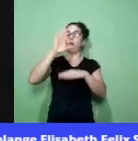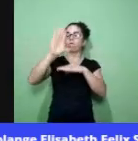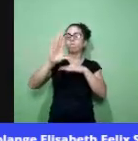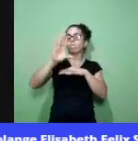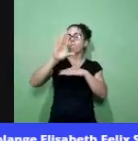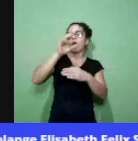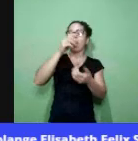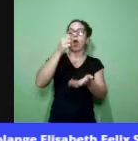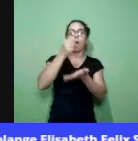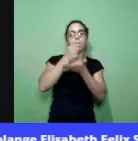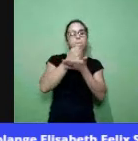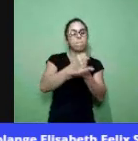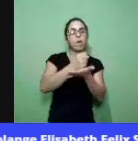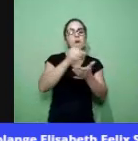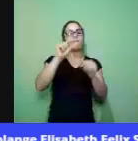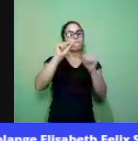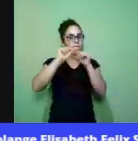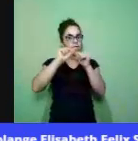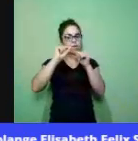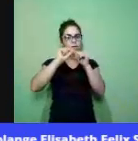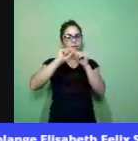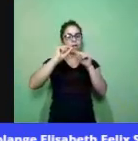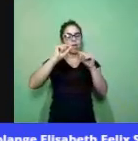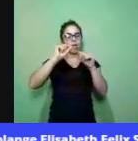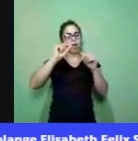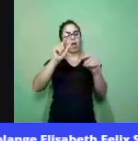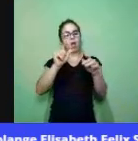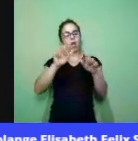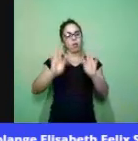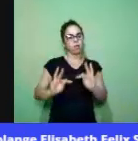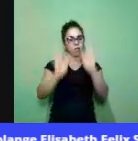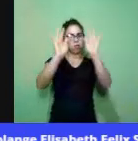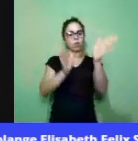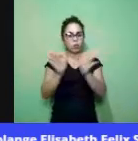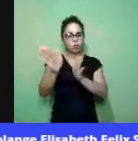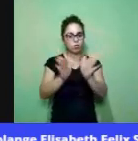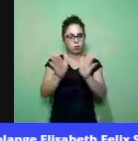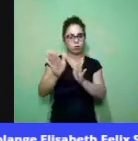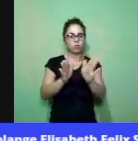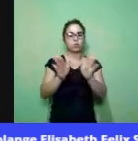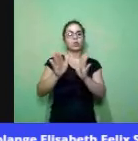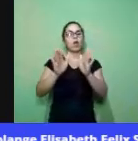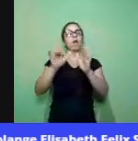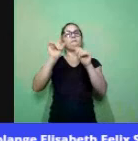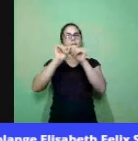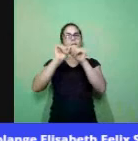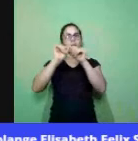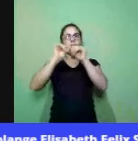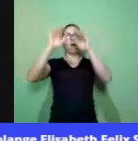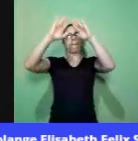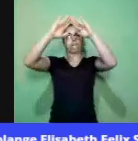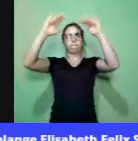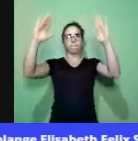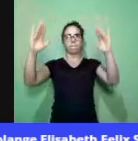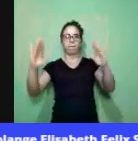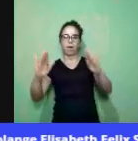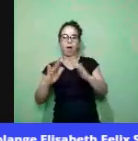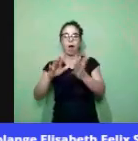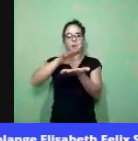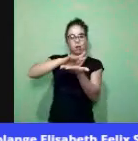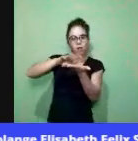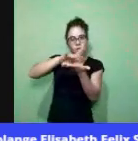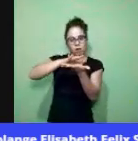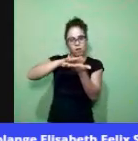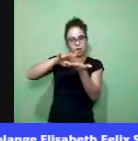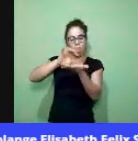esse estudante. E aí, a gente fez esse mapa, e que ele é sensorial e que ele é engrossado. Mais para frente, a gente vai mostrar